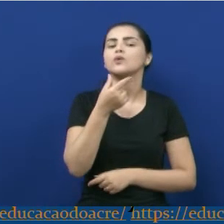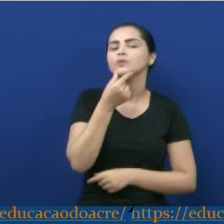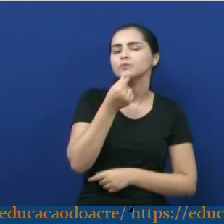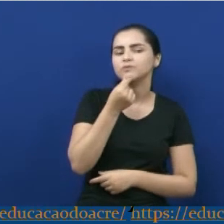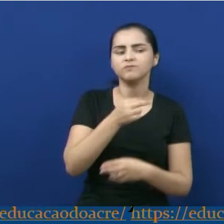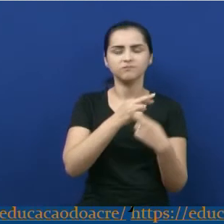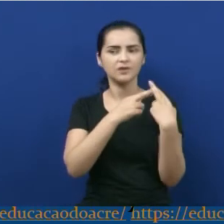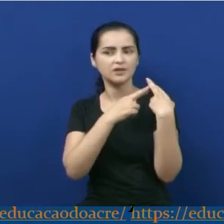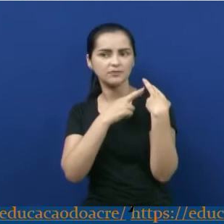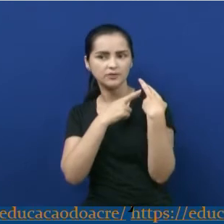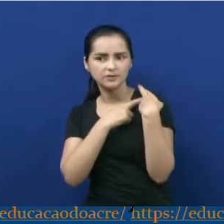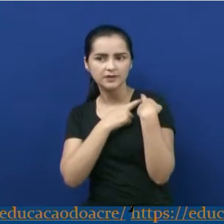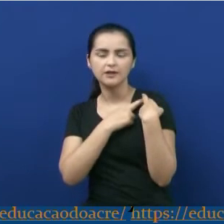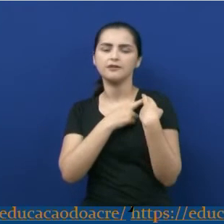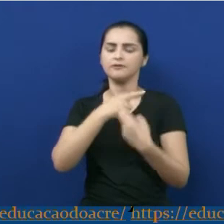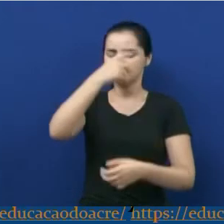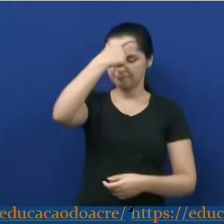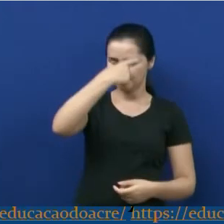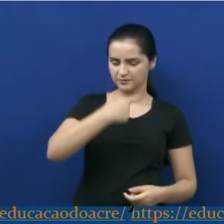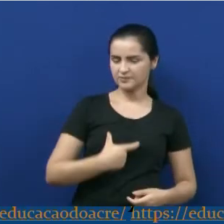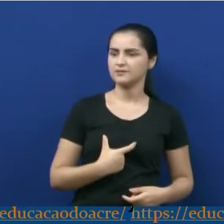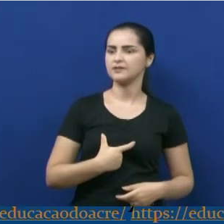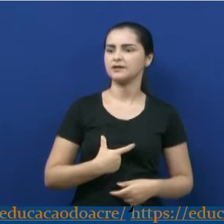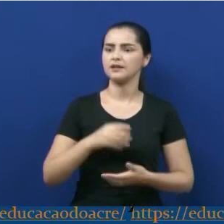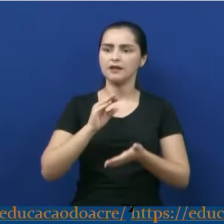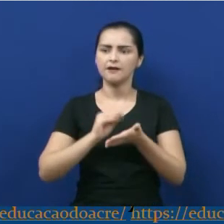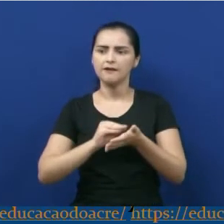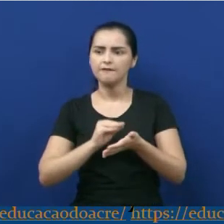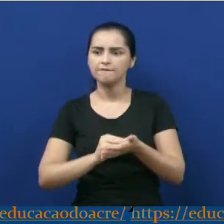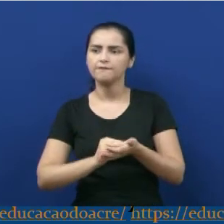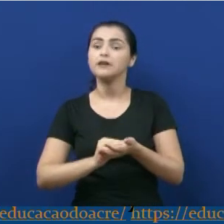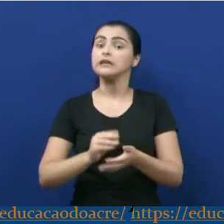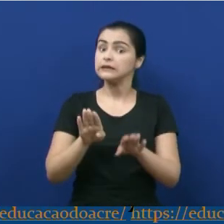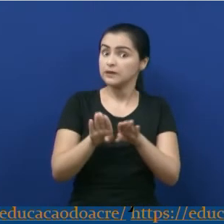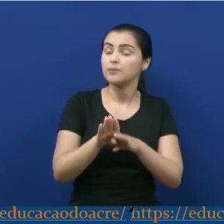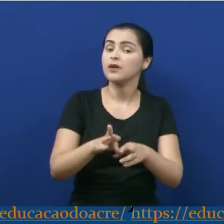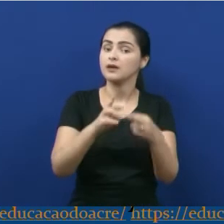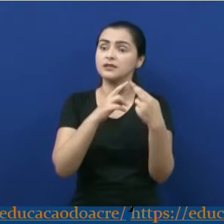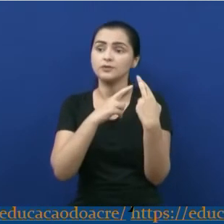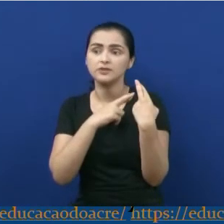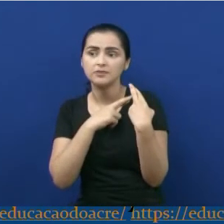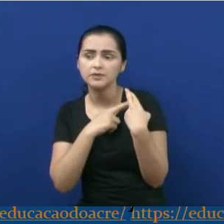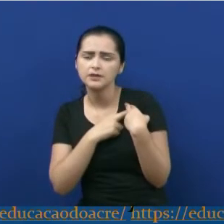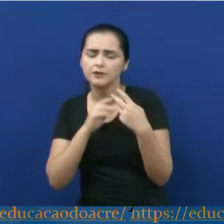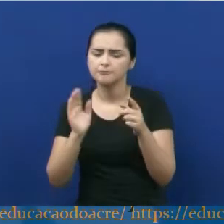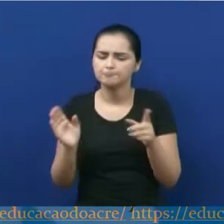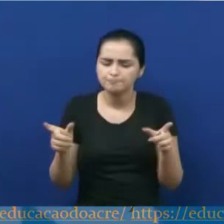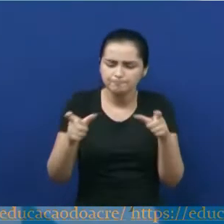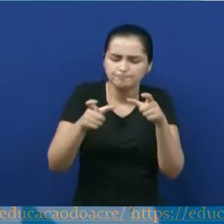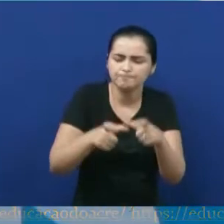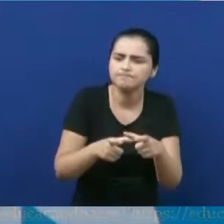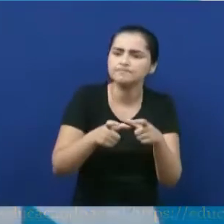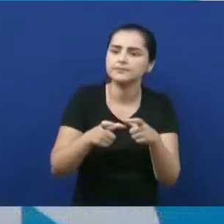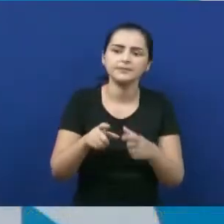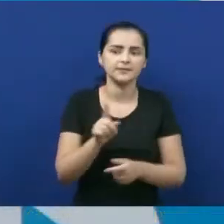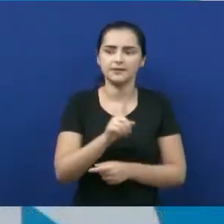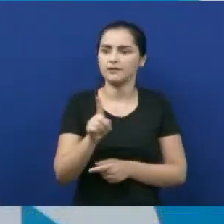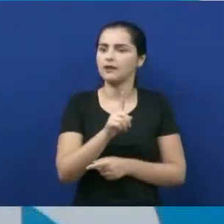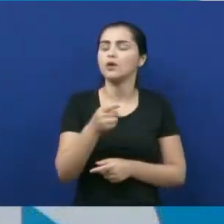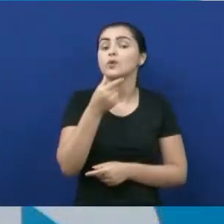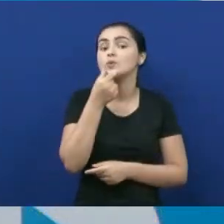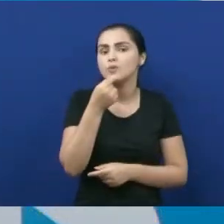e possui possui responsabilidades restritas não ele não possui responsabilidades restritas ele possui